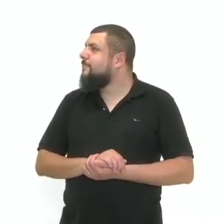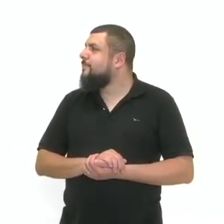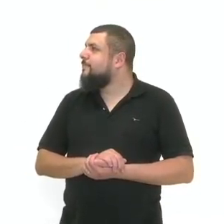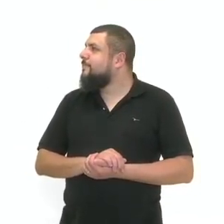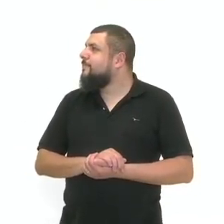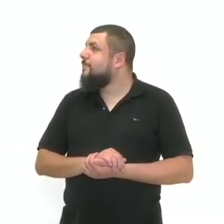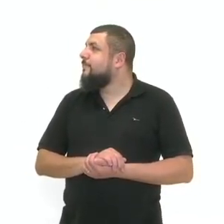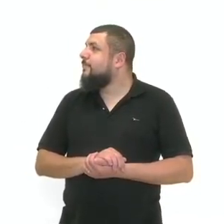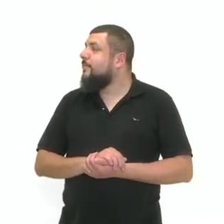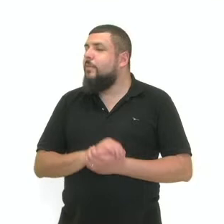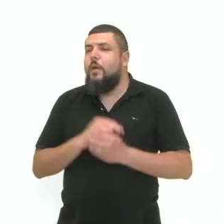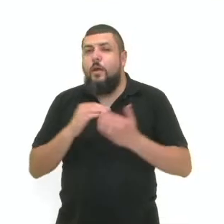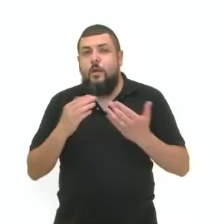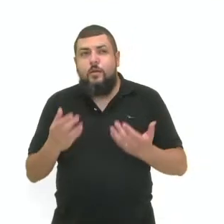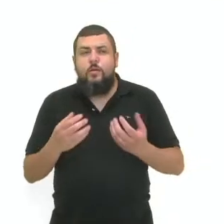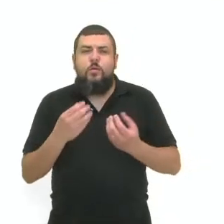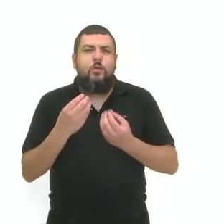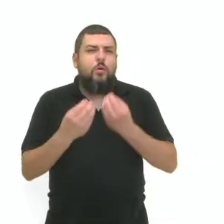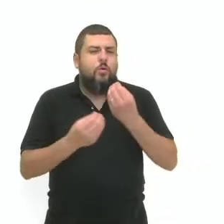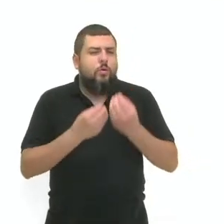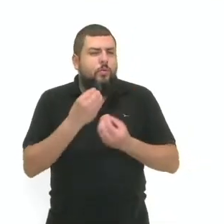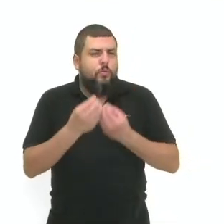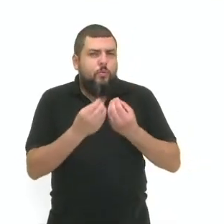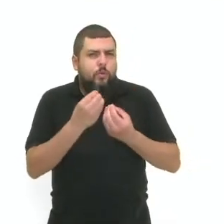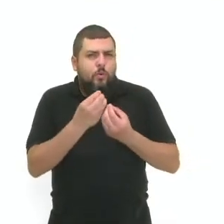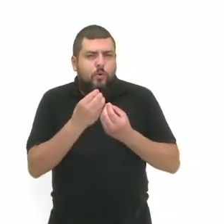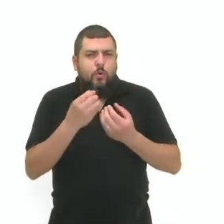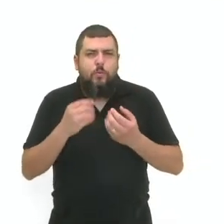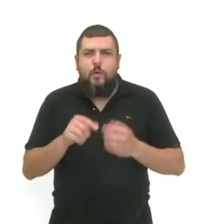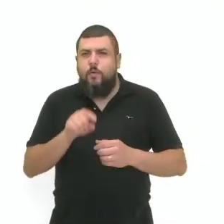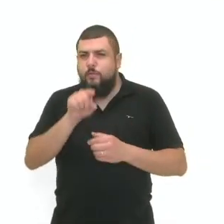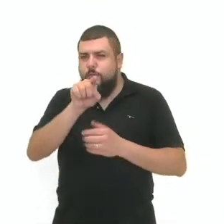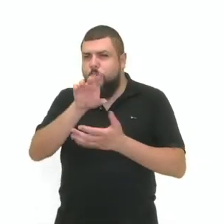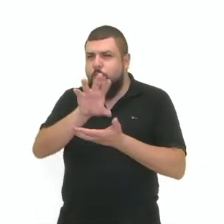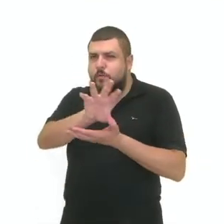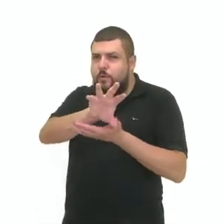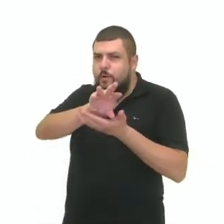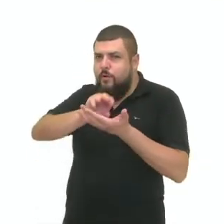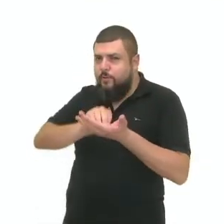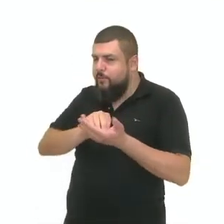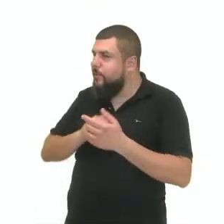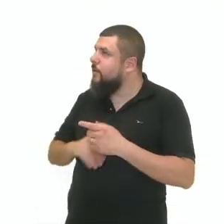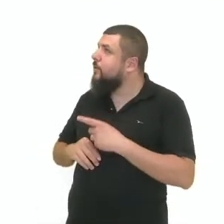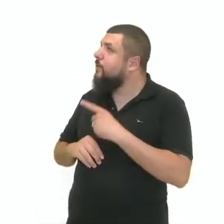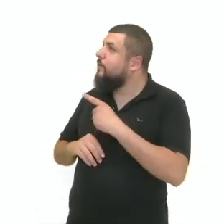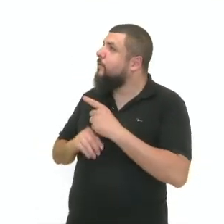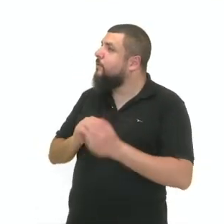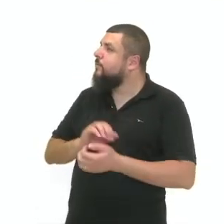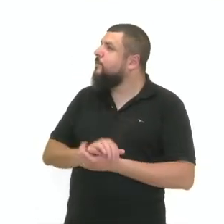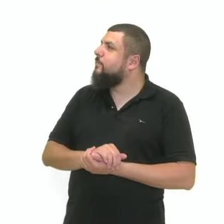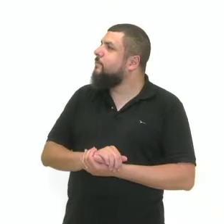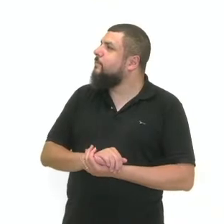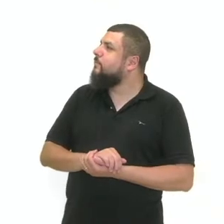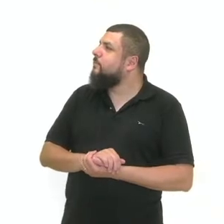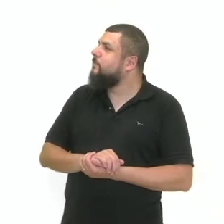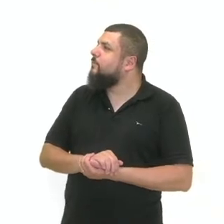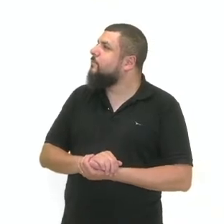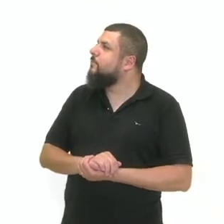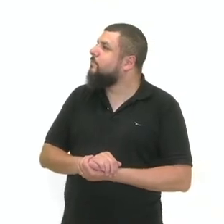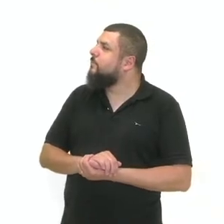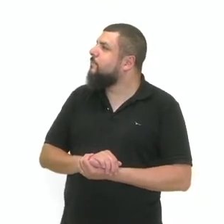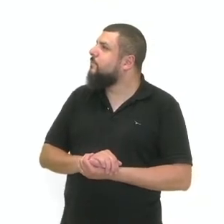aí aplique essa propriedade, eu quero que você então anote no seu caderno. Conhecendo os três elementos de